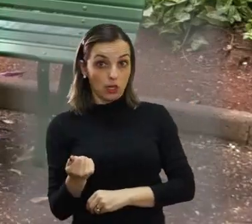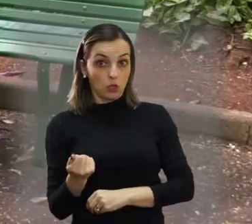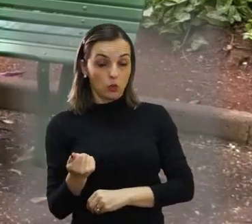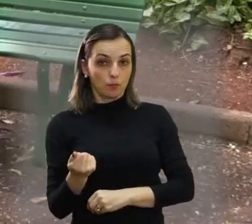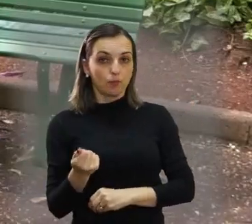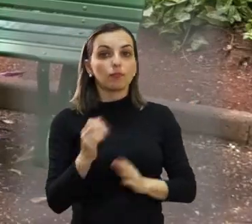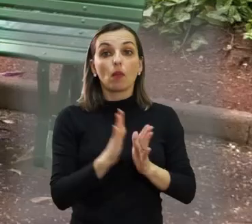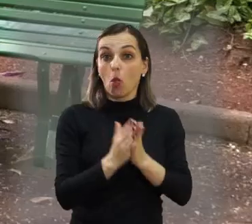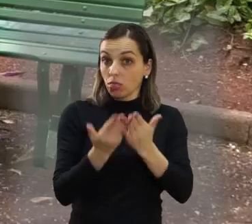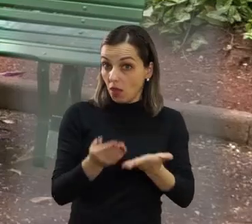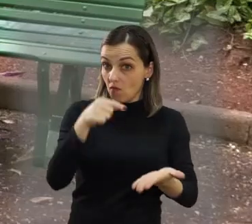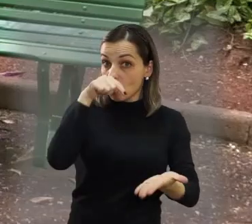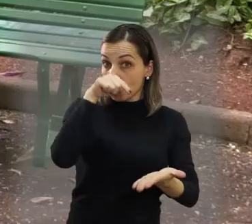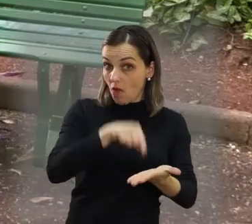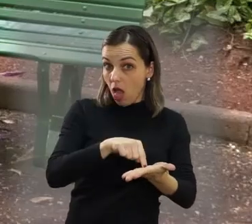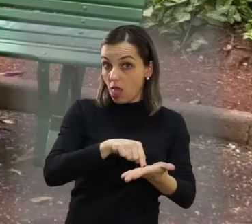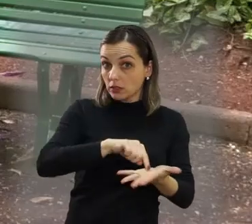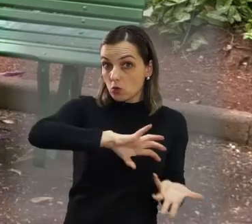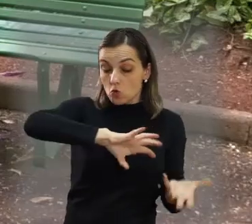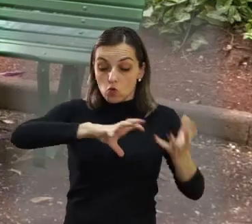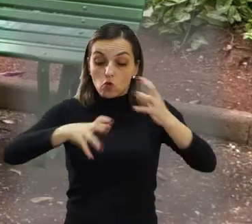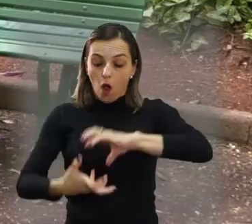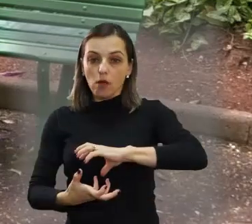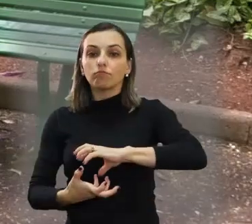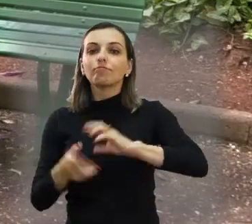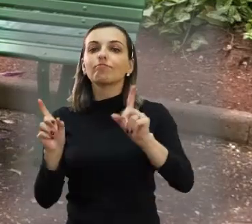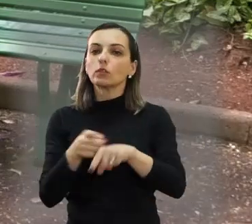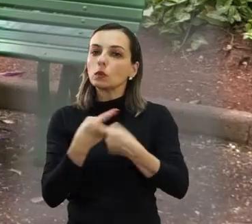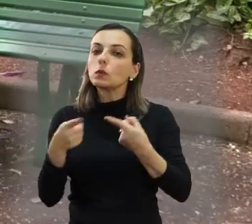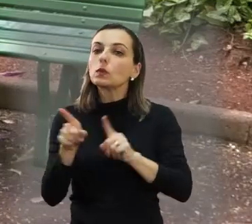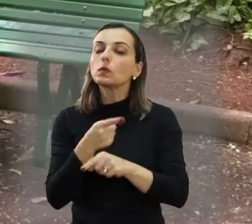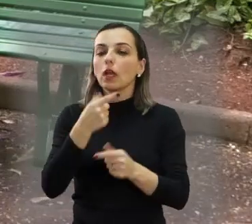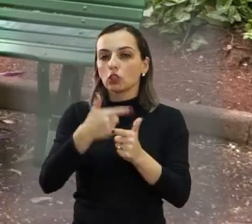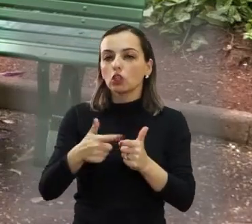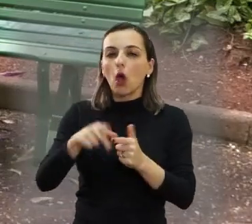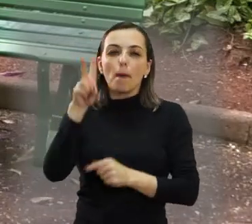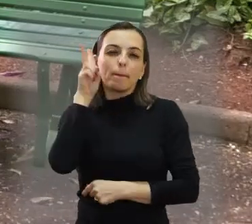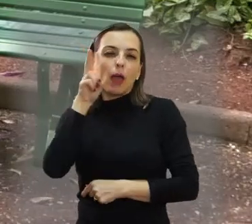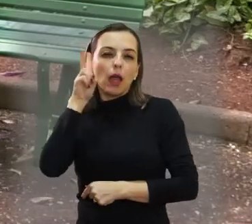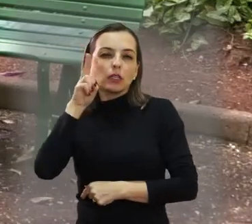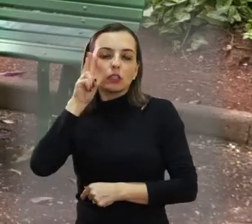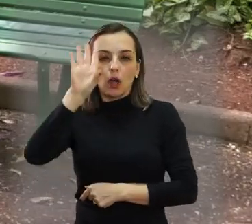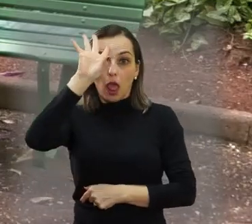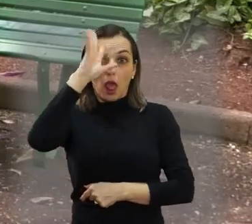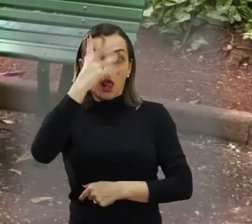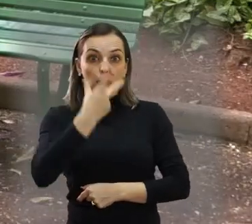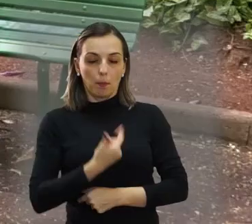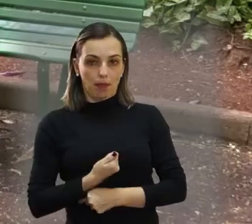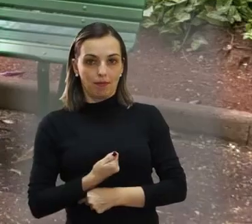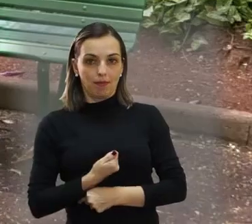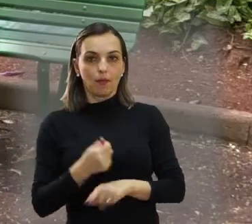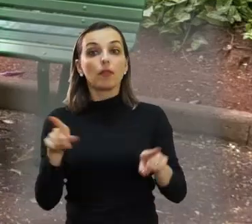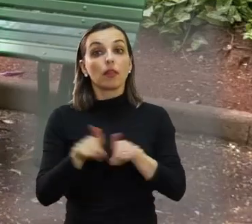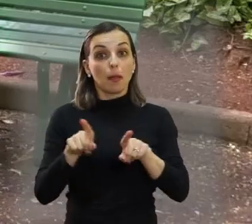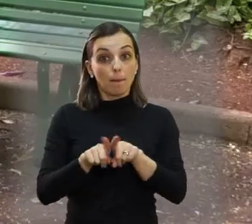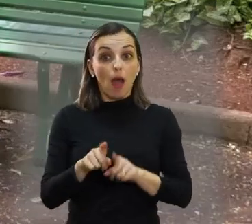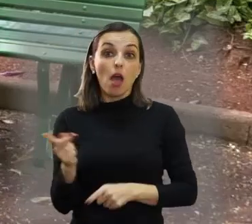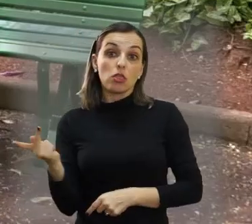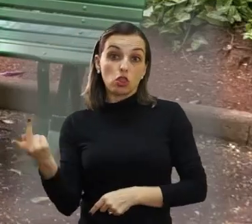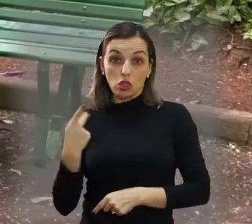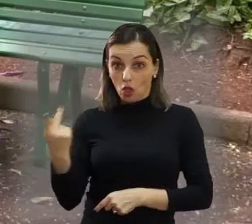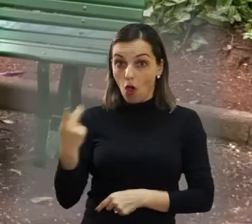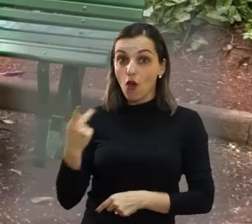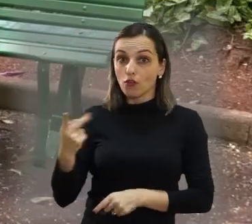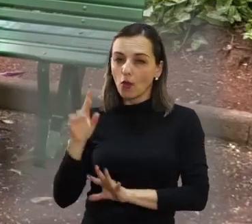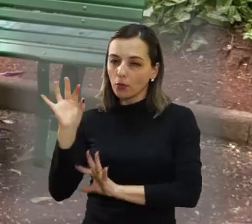vários espíritos falando, né, e ele acabou musicando e falando um pouco sobre a história espírita. E eu tive o prazer